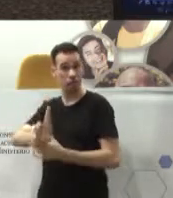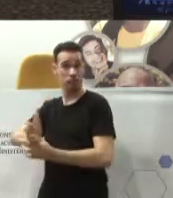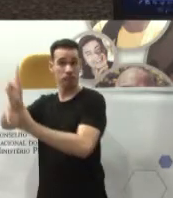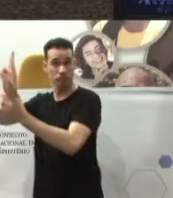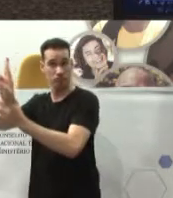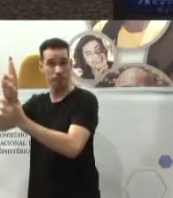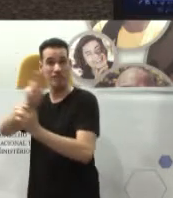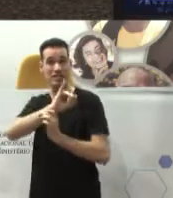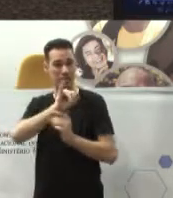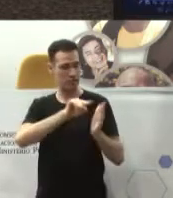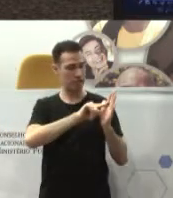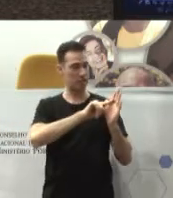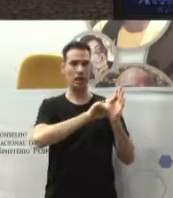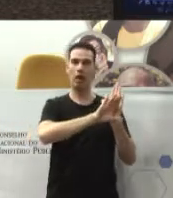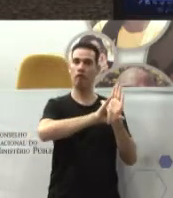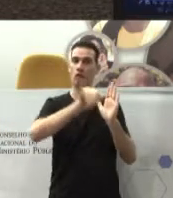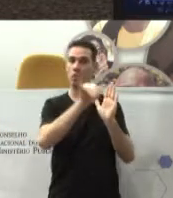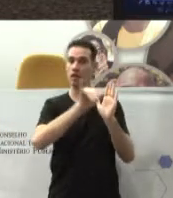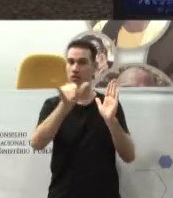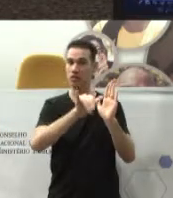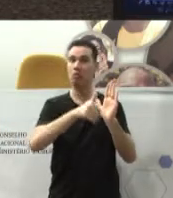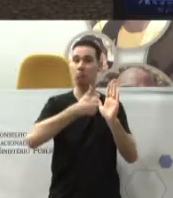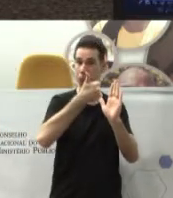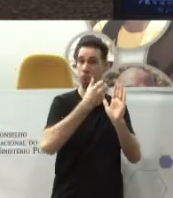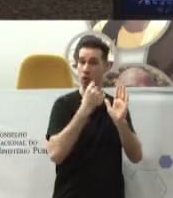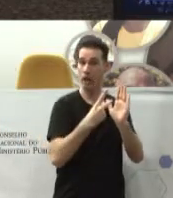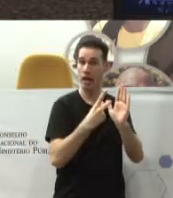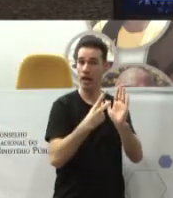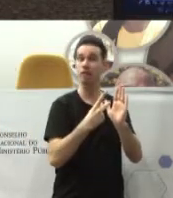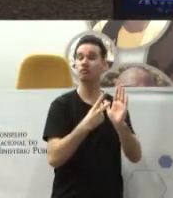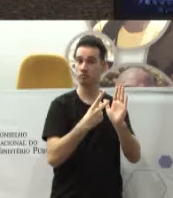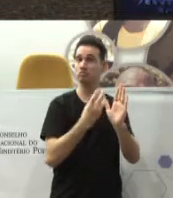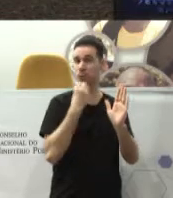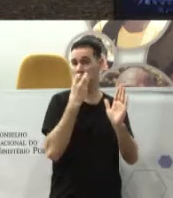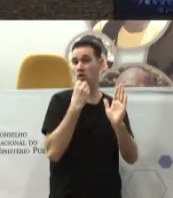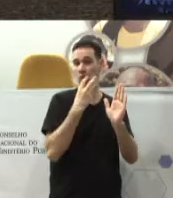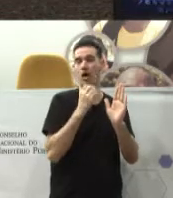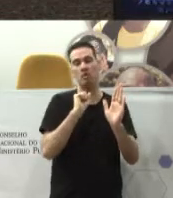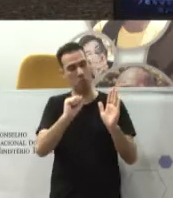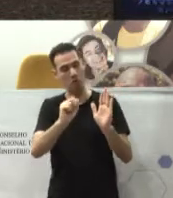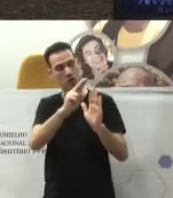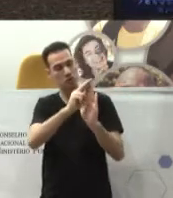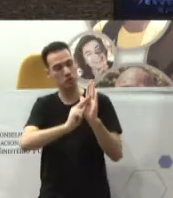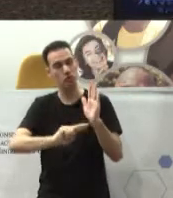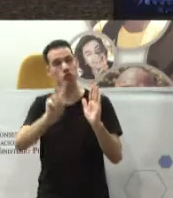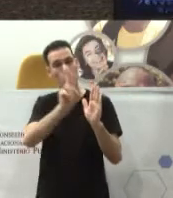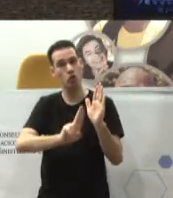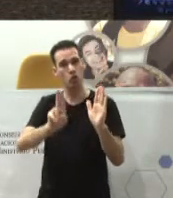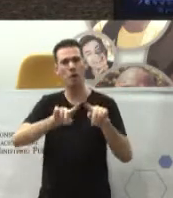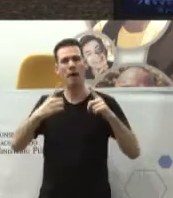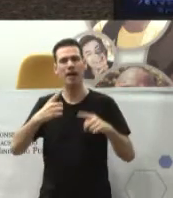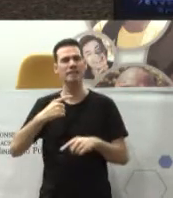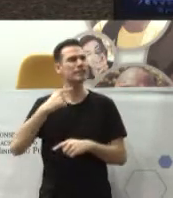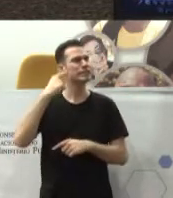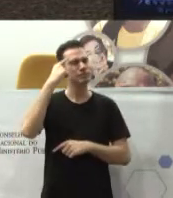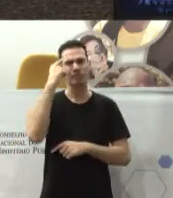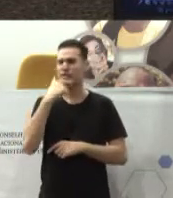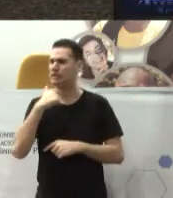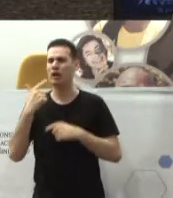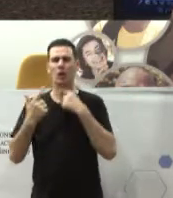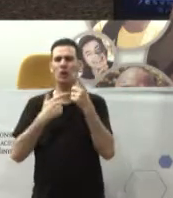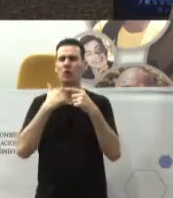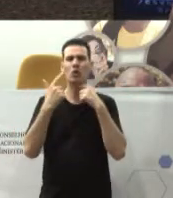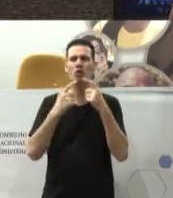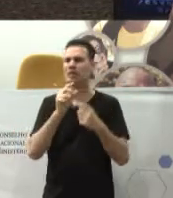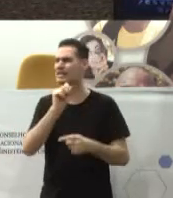a informação for suficiente, teremos desnecessidade do relatório. Mas então essa dúvida, porque o magistrado tem a